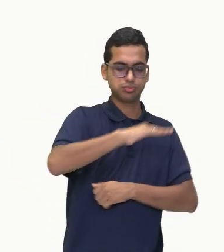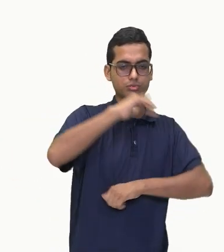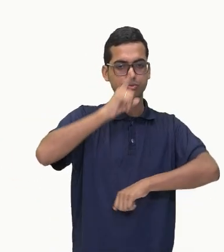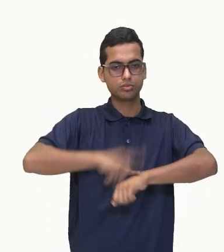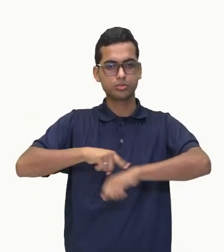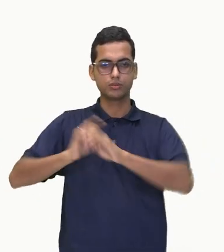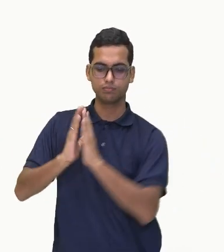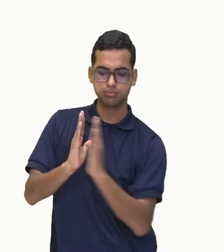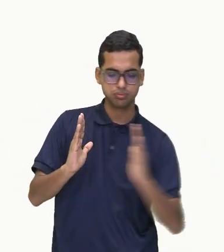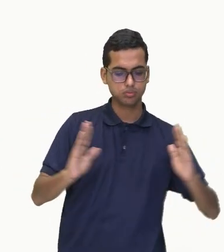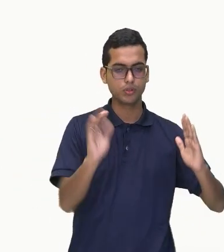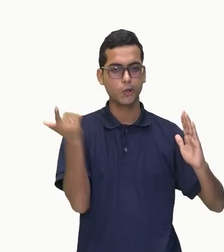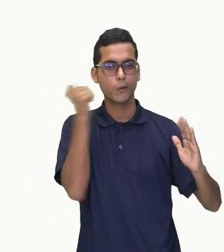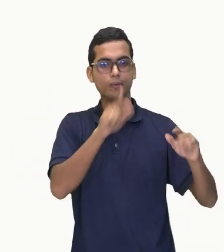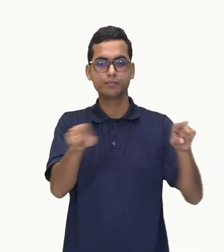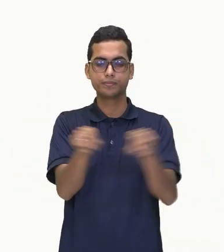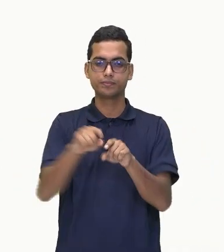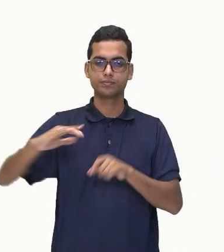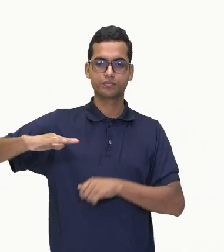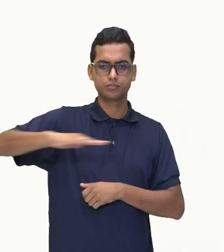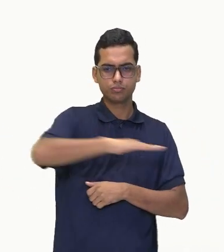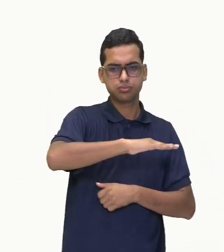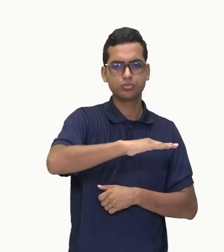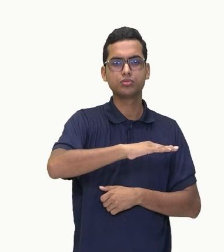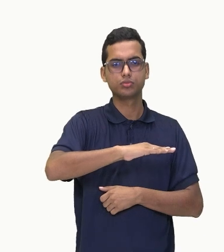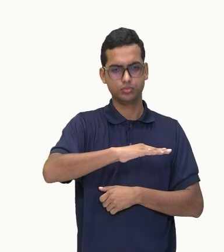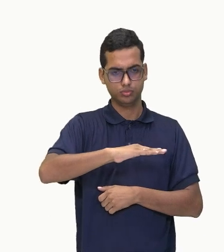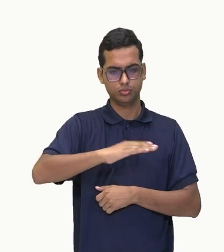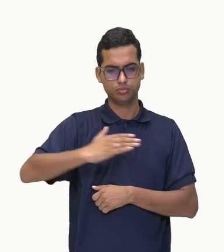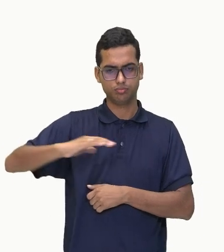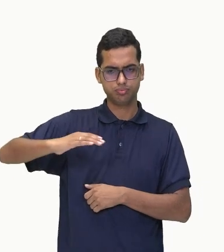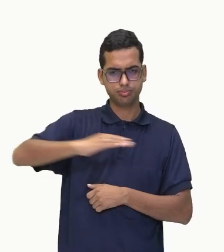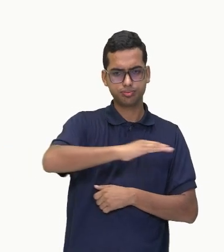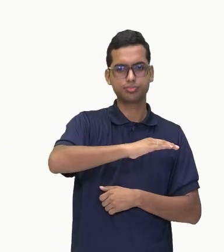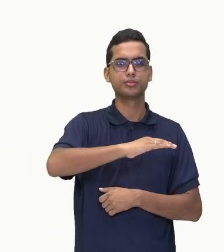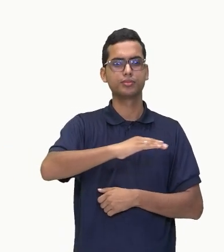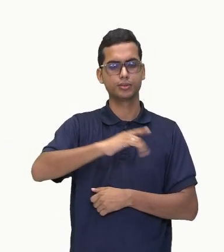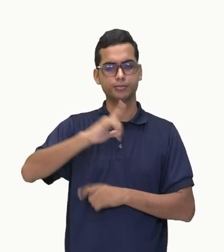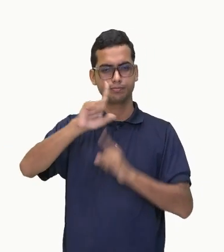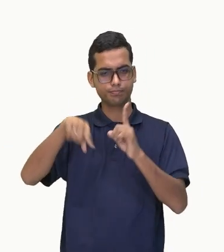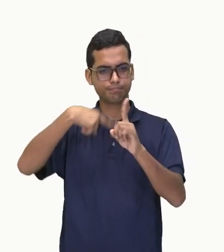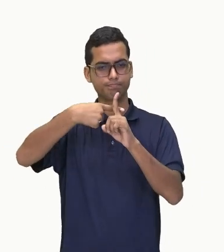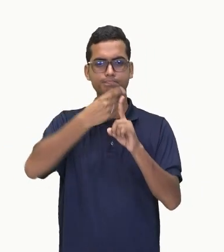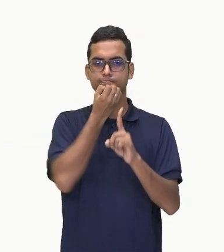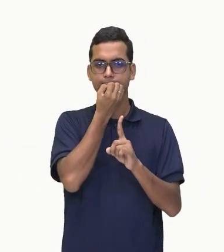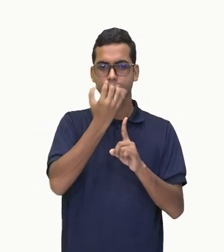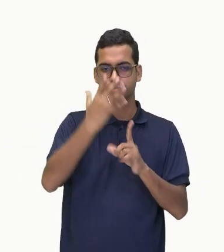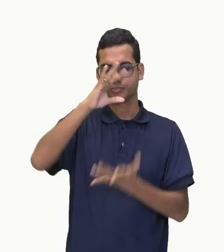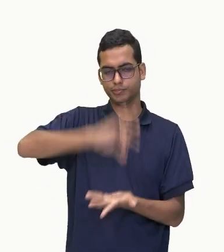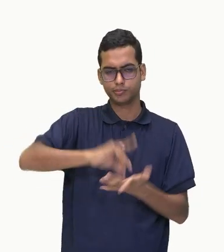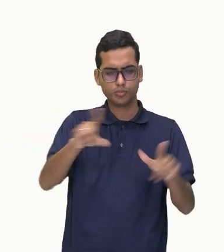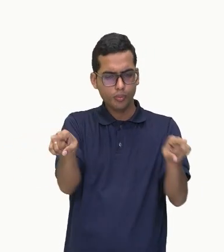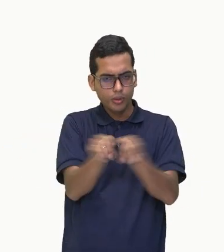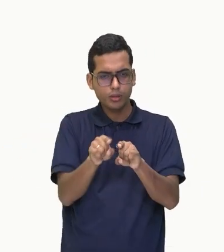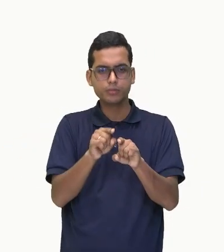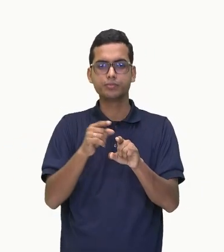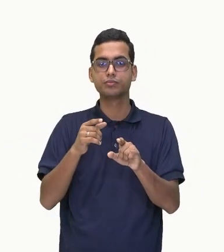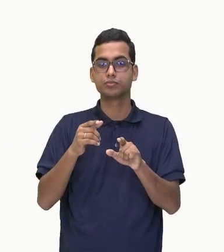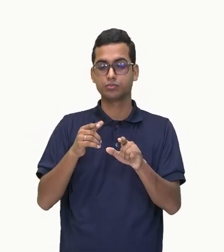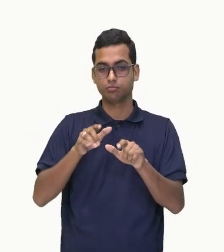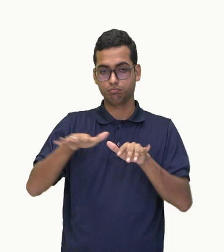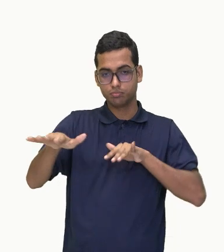E com isso, o seu deslocamento escalar ele é positivo. Toda vez que eu estiver falando em movimento